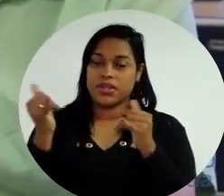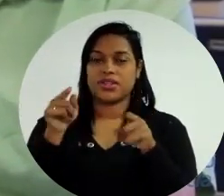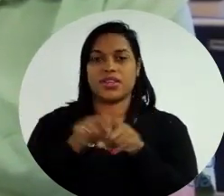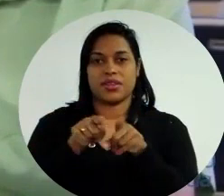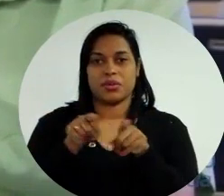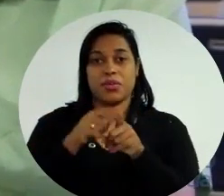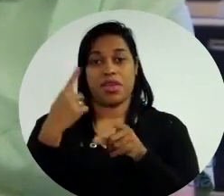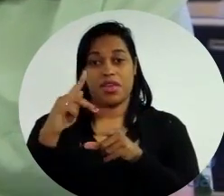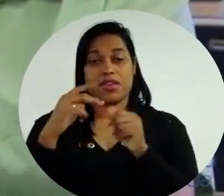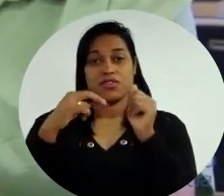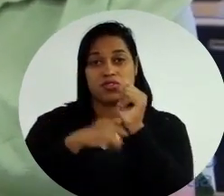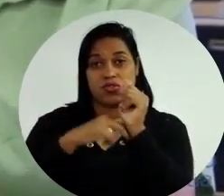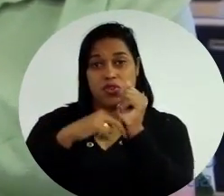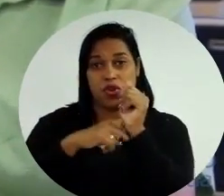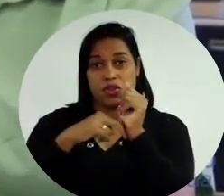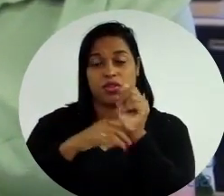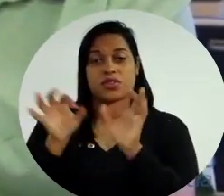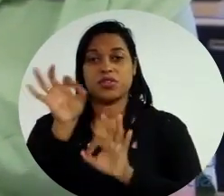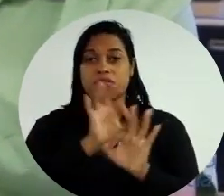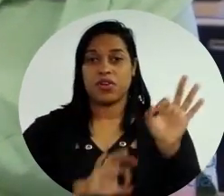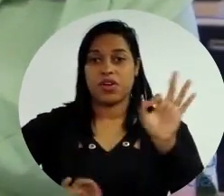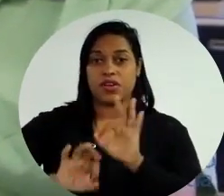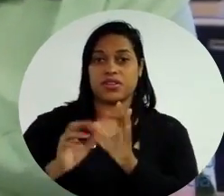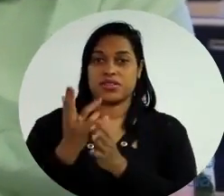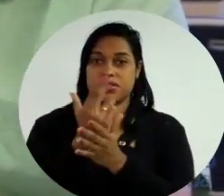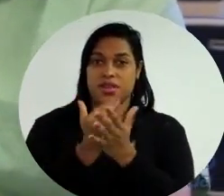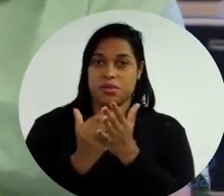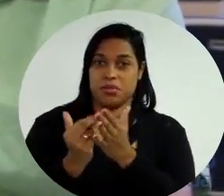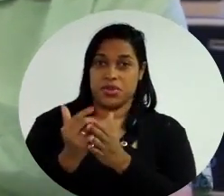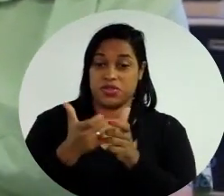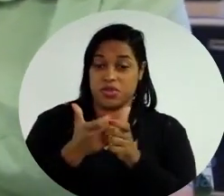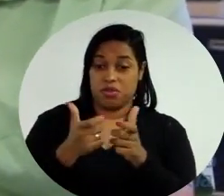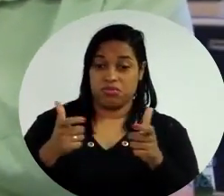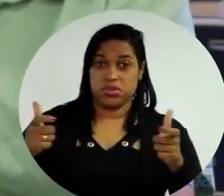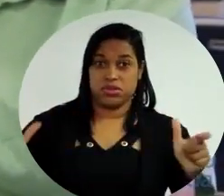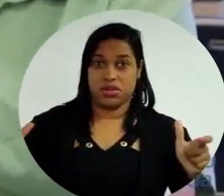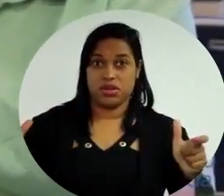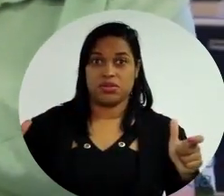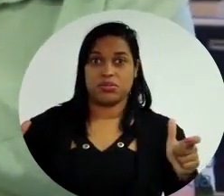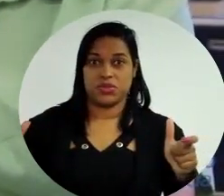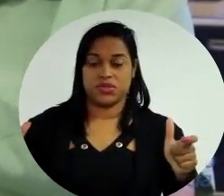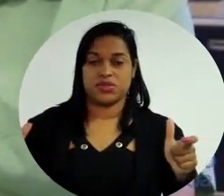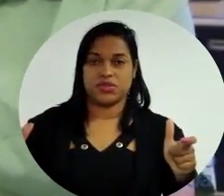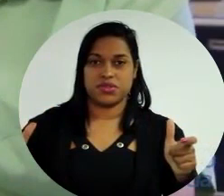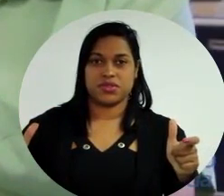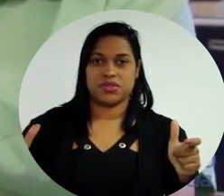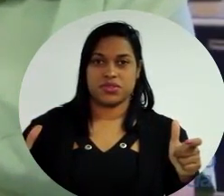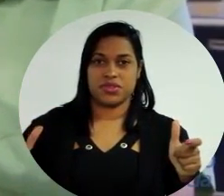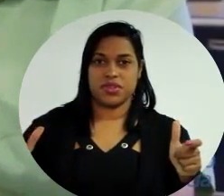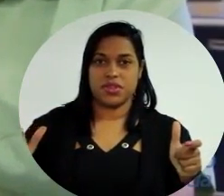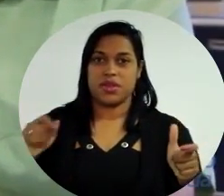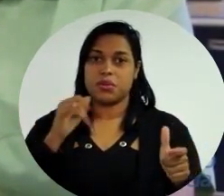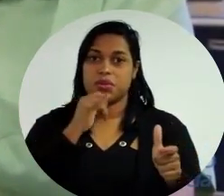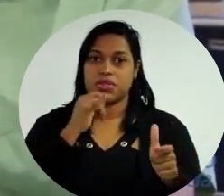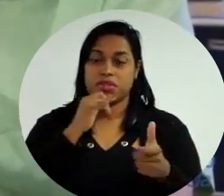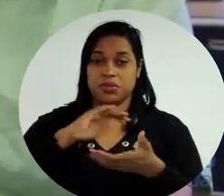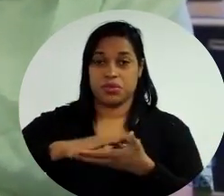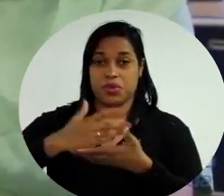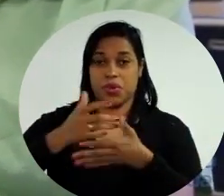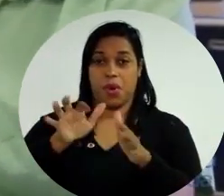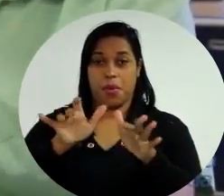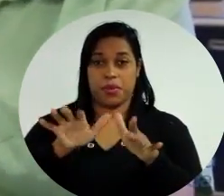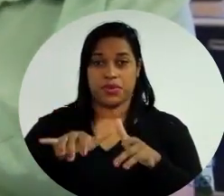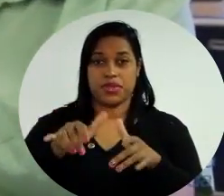Então, esses códigos é que vão construir a imagem. Então, quando ampliamos essa codificação, há pelo computador